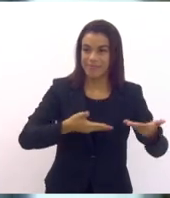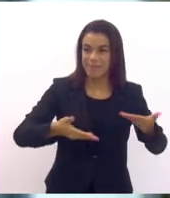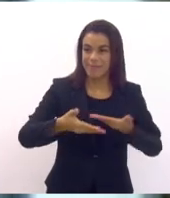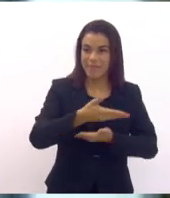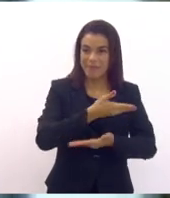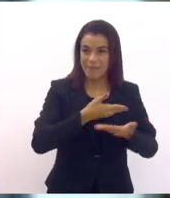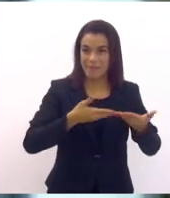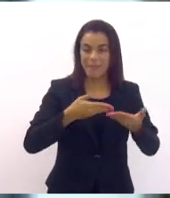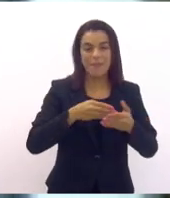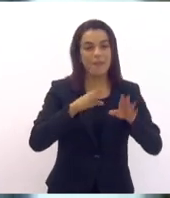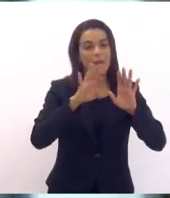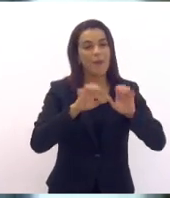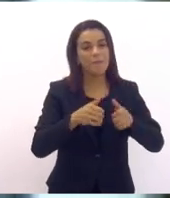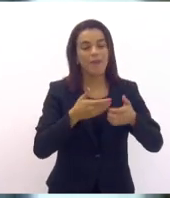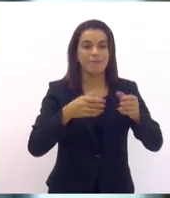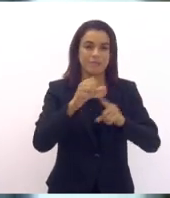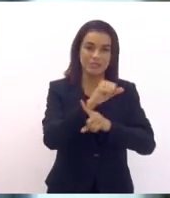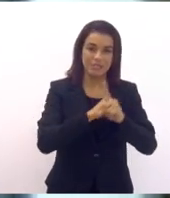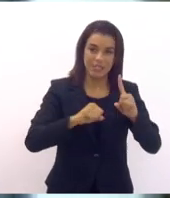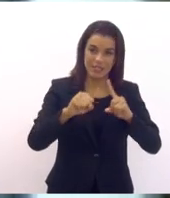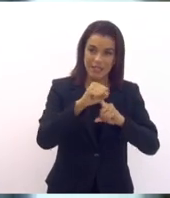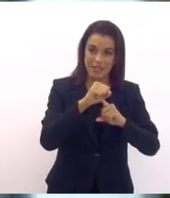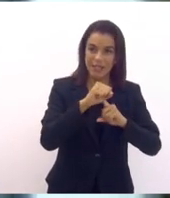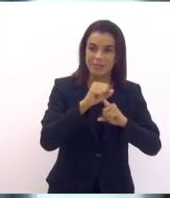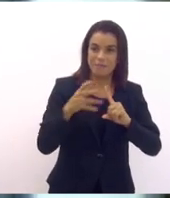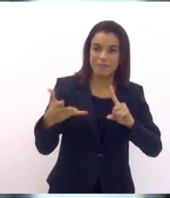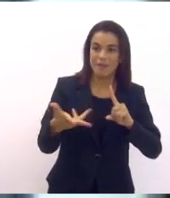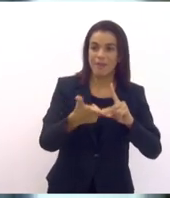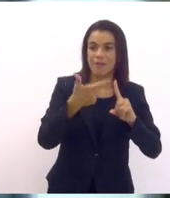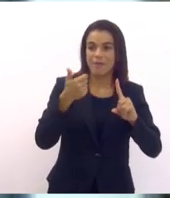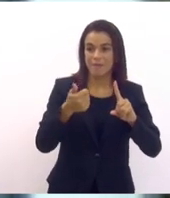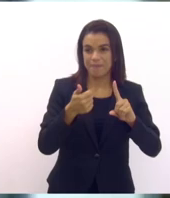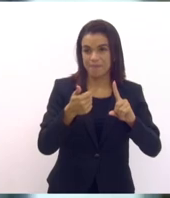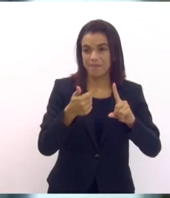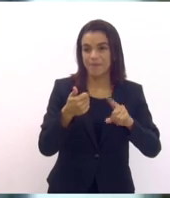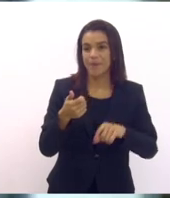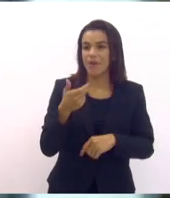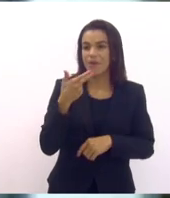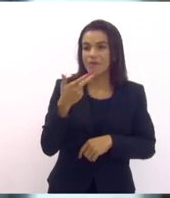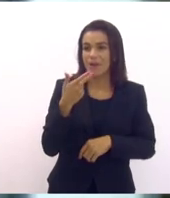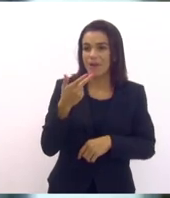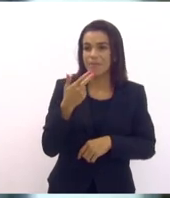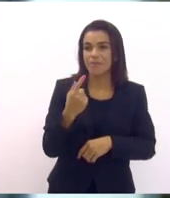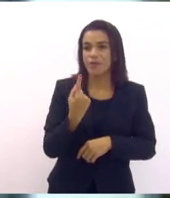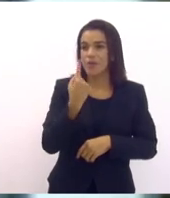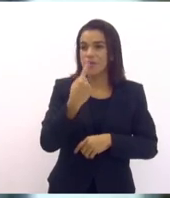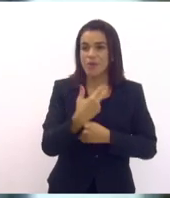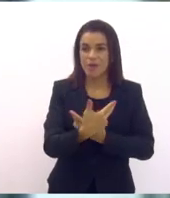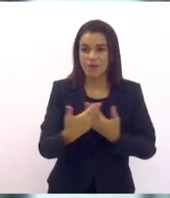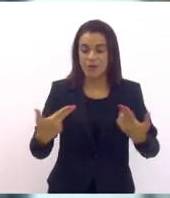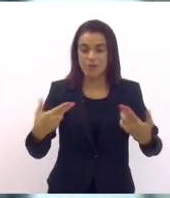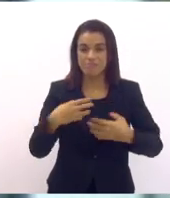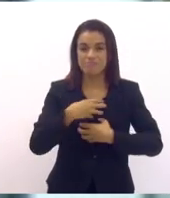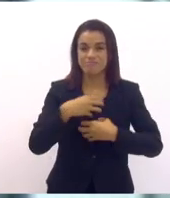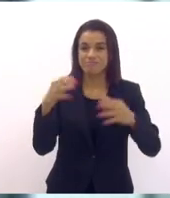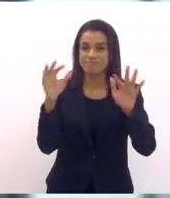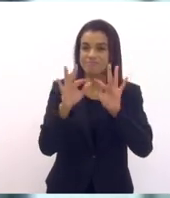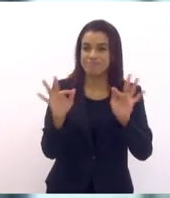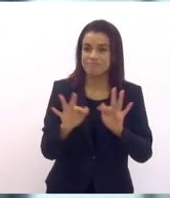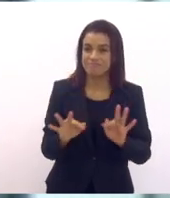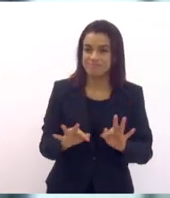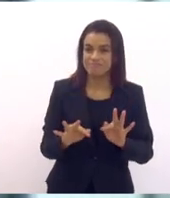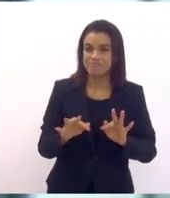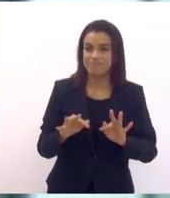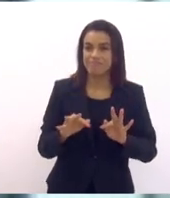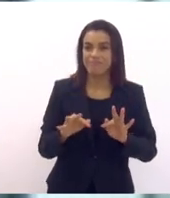naquilo que é um bem para a sociedade h eu quero dizer o seguinte que uma das coisas que a gente fica feliz e se